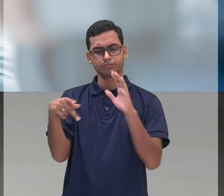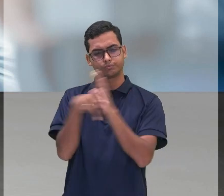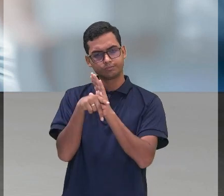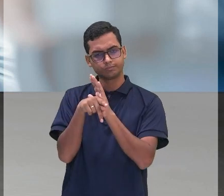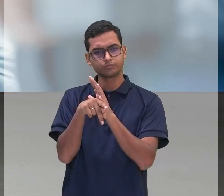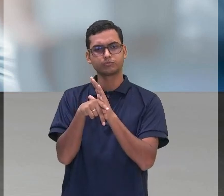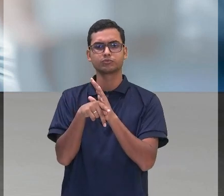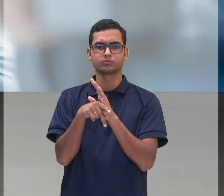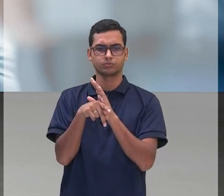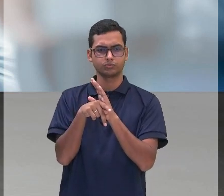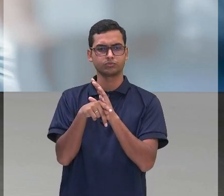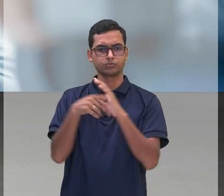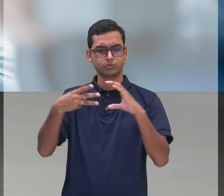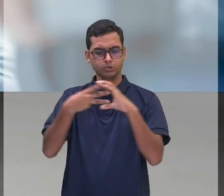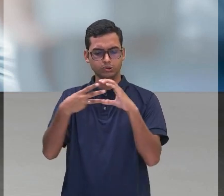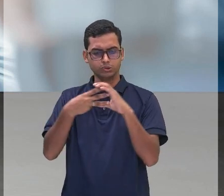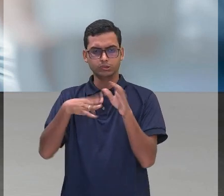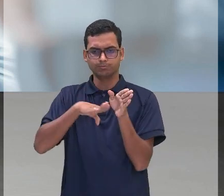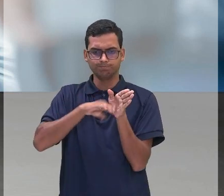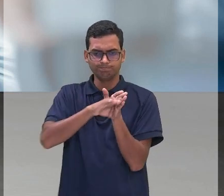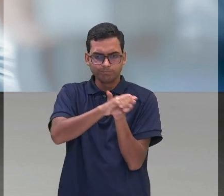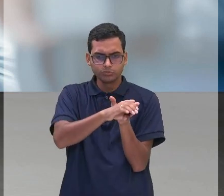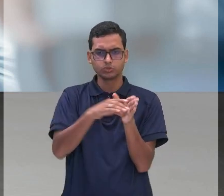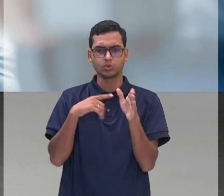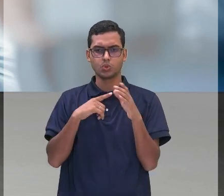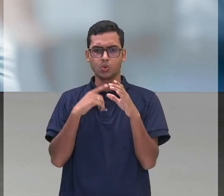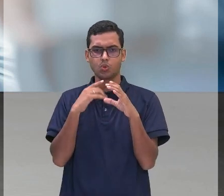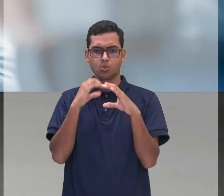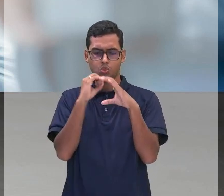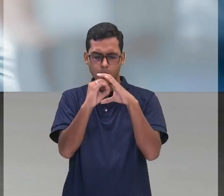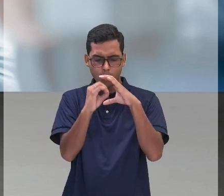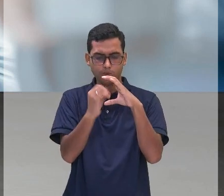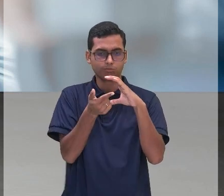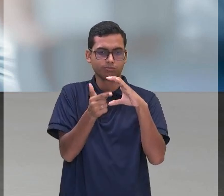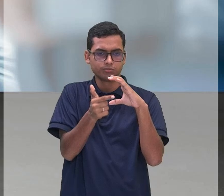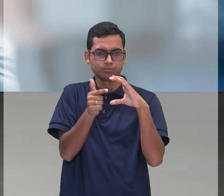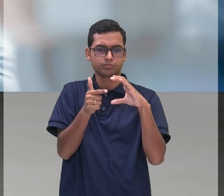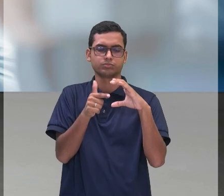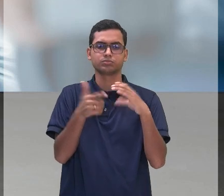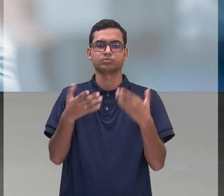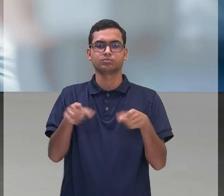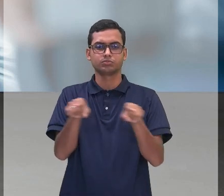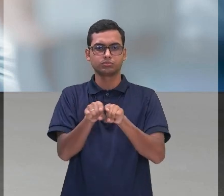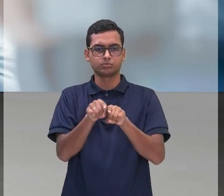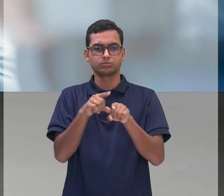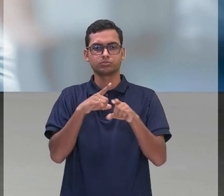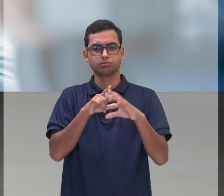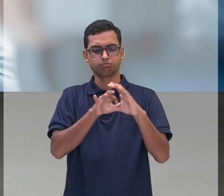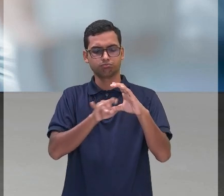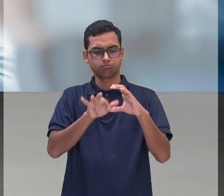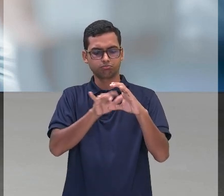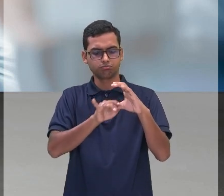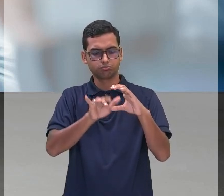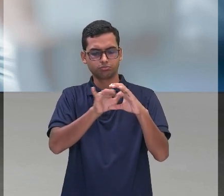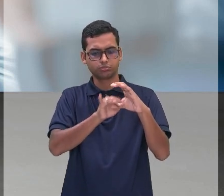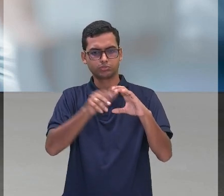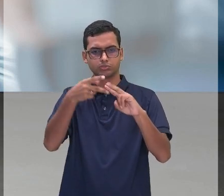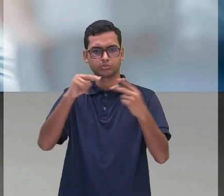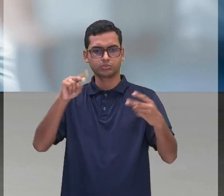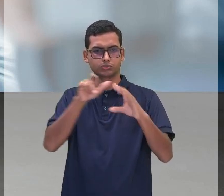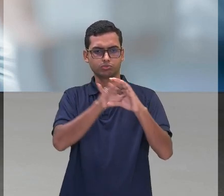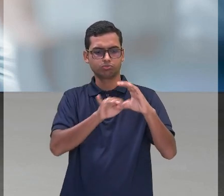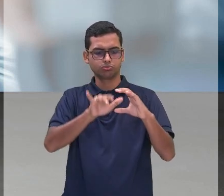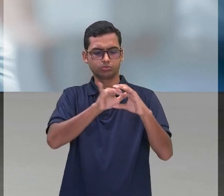núcleo definido, e aí o material genético fica solto no citoplasma. Né? Então, é importante a gente ter